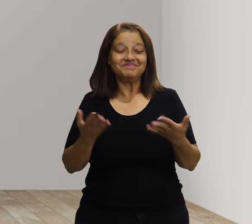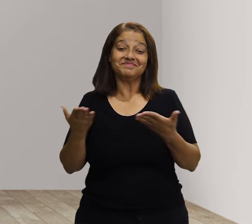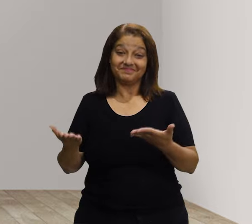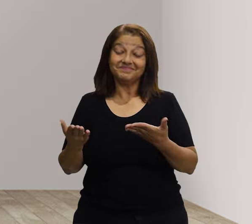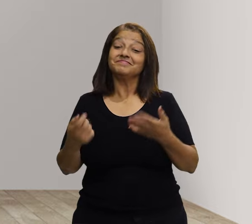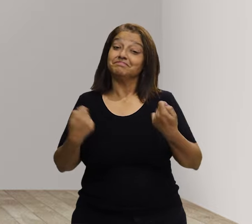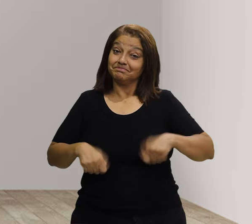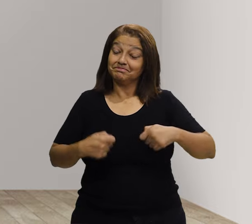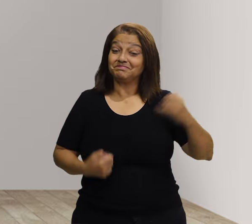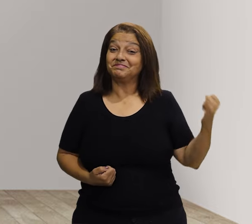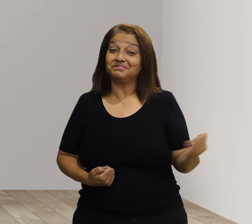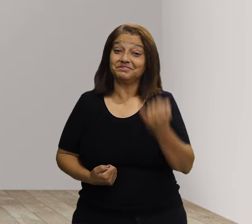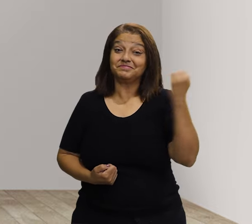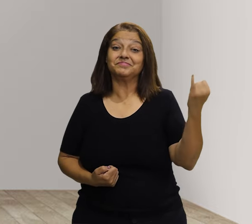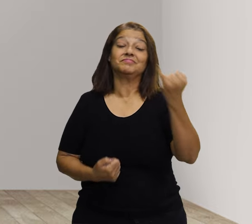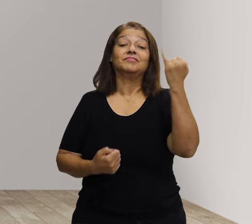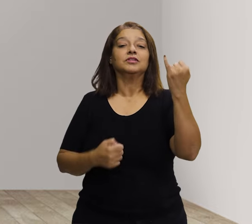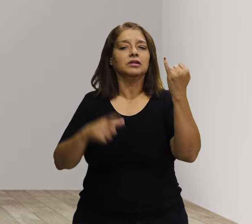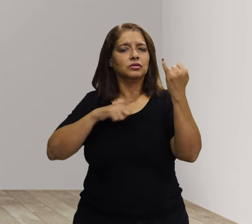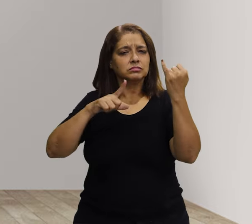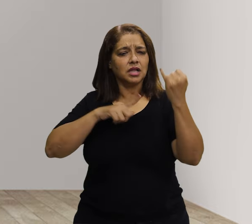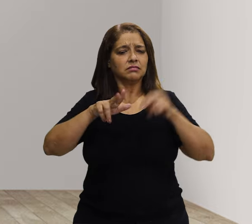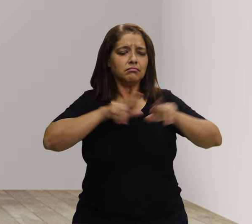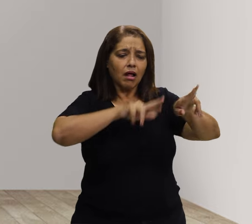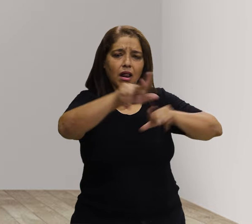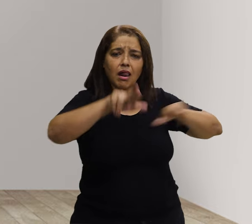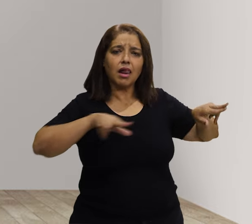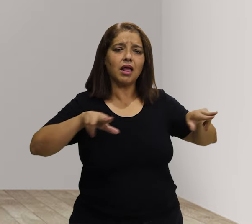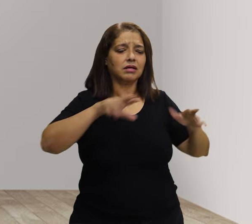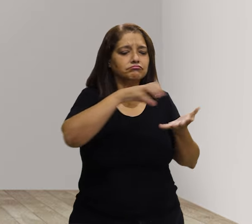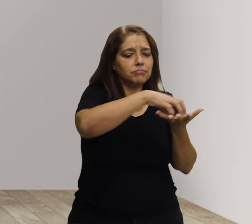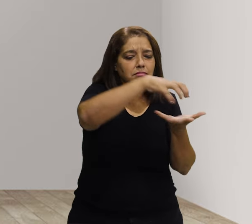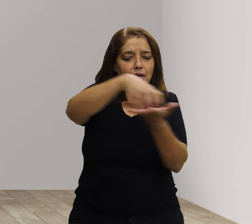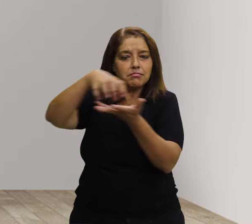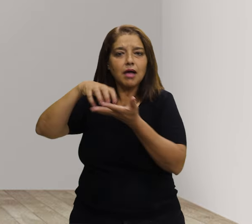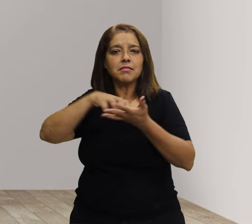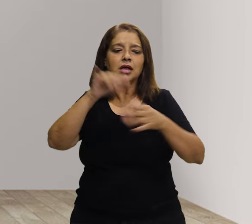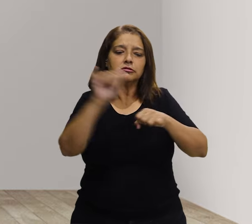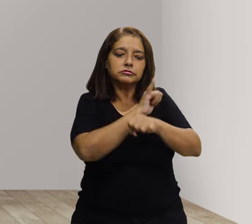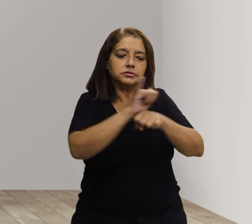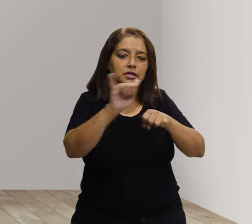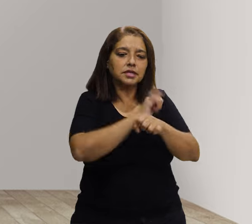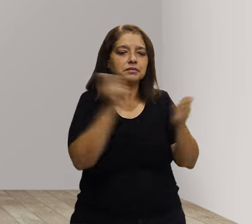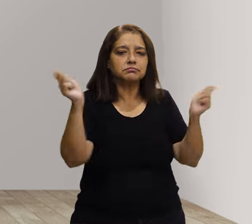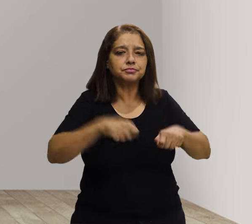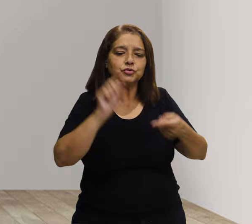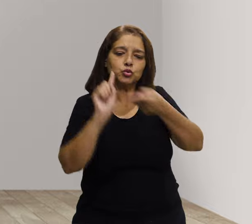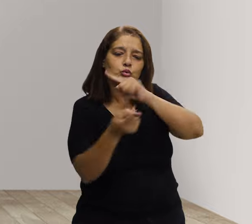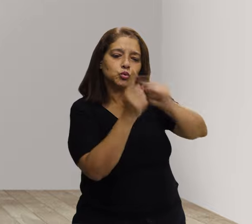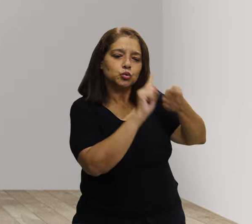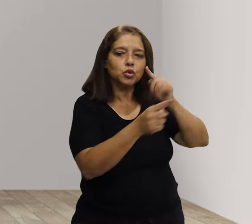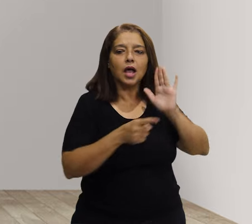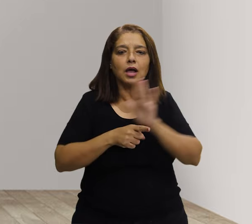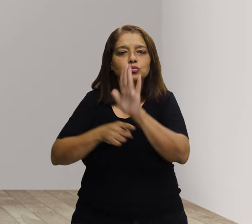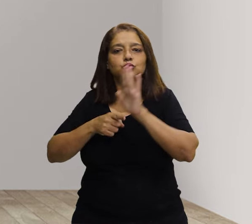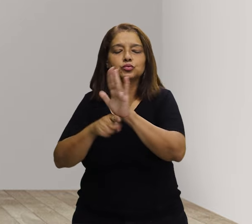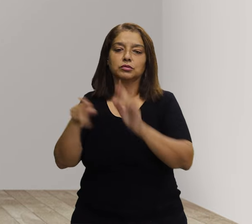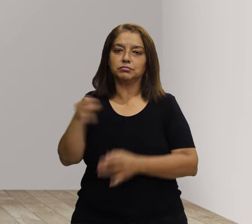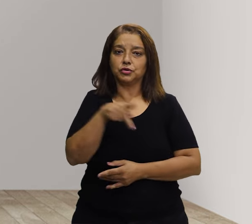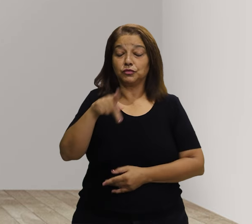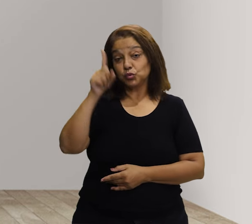essencial que diferentes instâncias criem estratégias para apoiar os professores em seus desafios cotidianos,